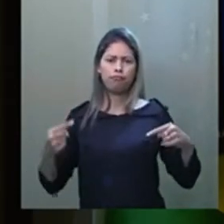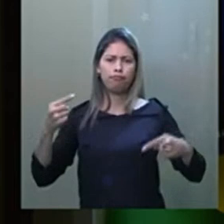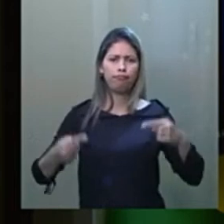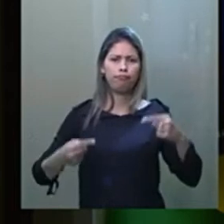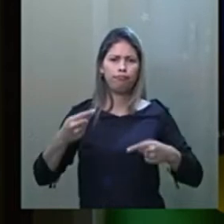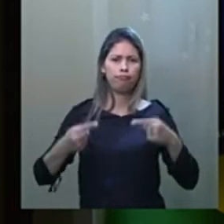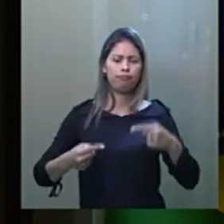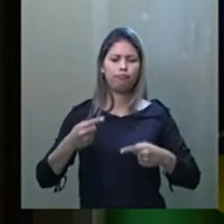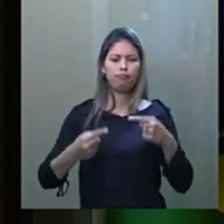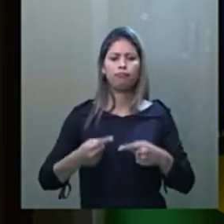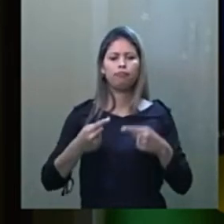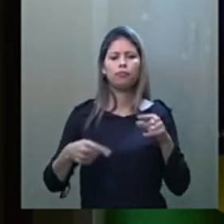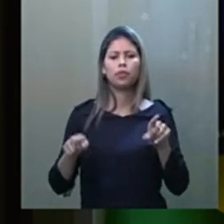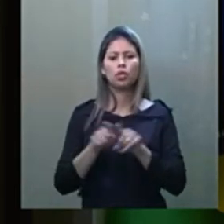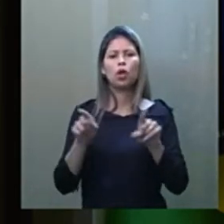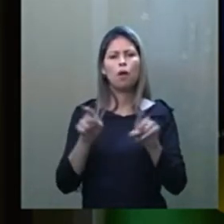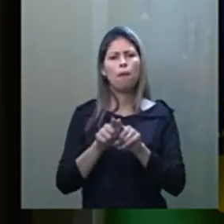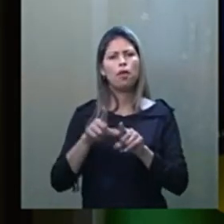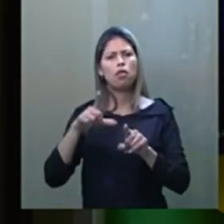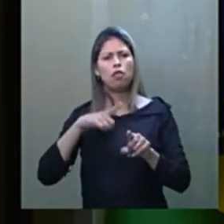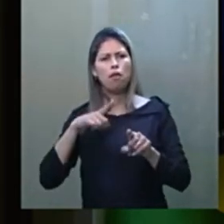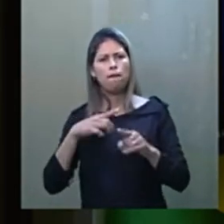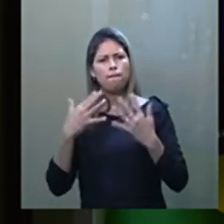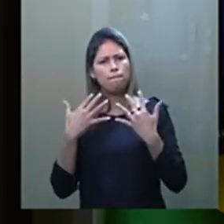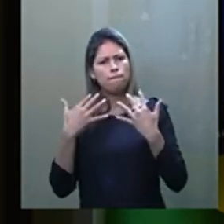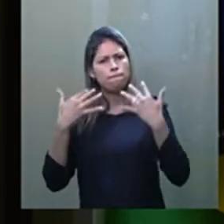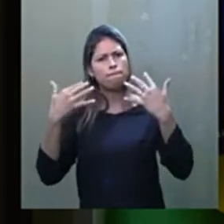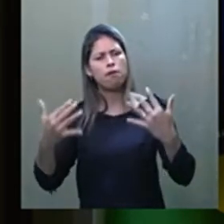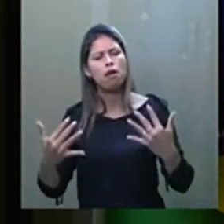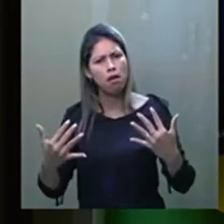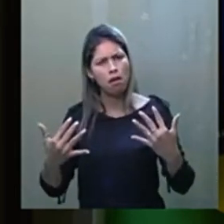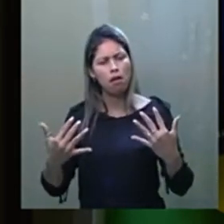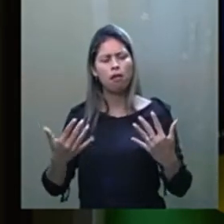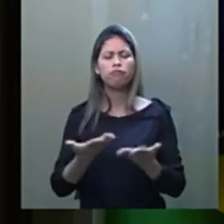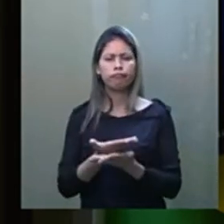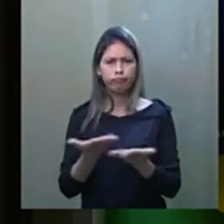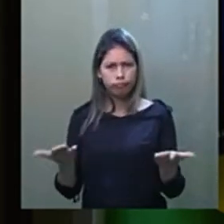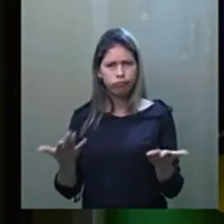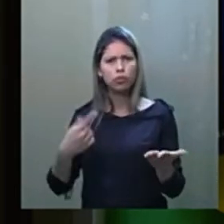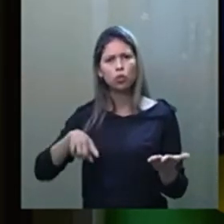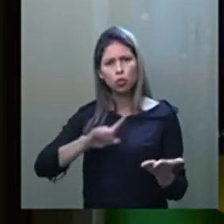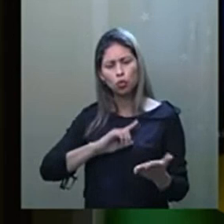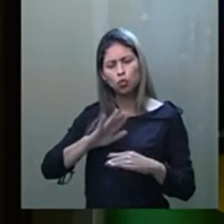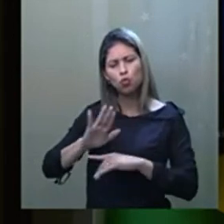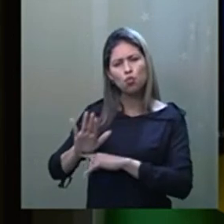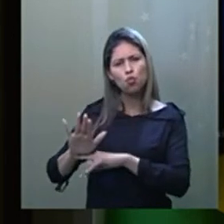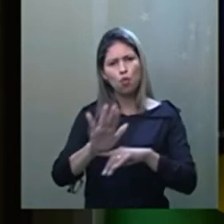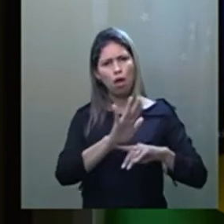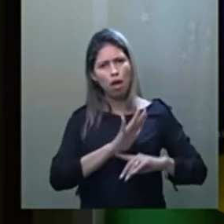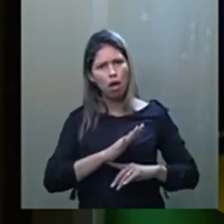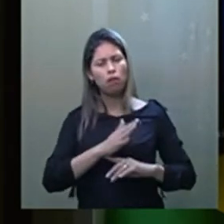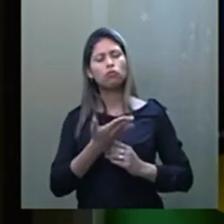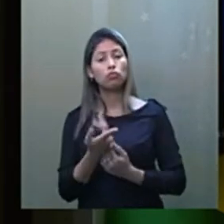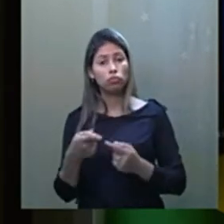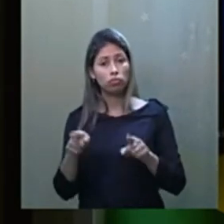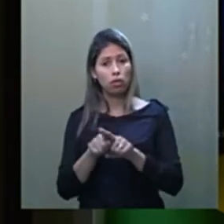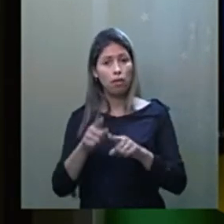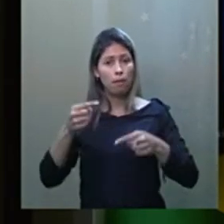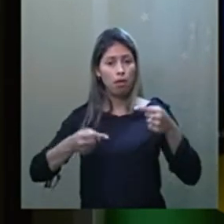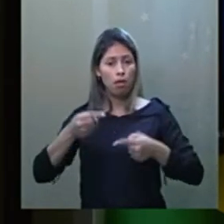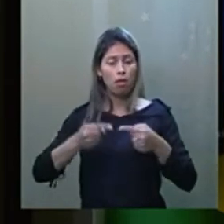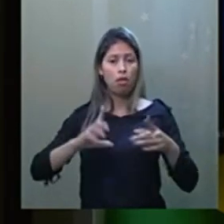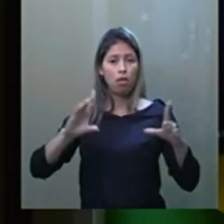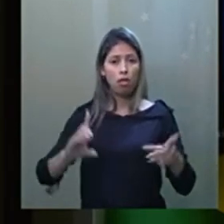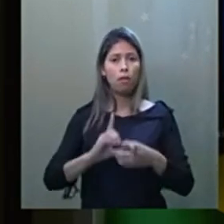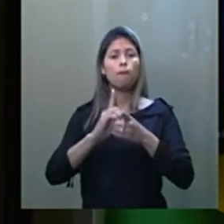debate também com muita audiência e que de alguma forma ajudou nesse debate democrático que a gente